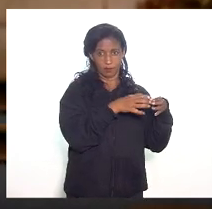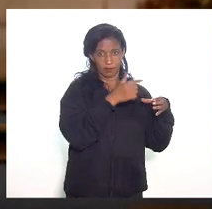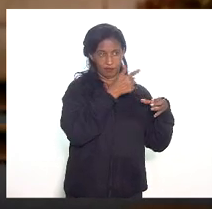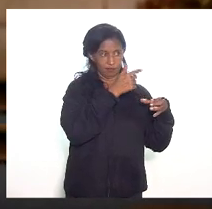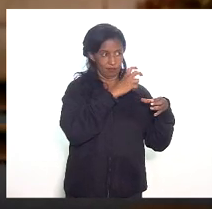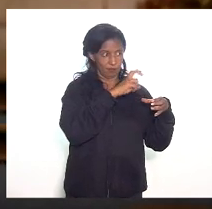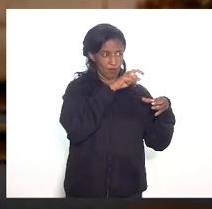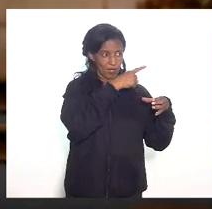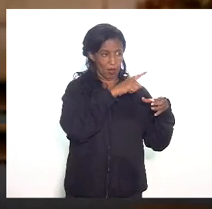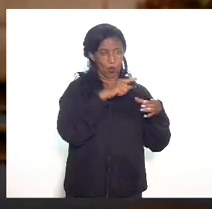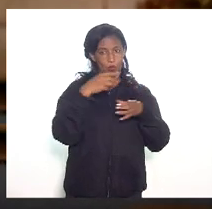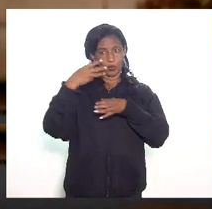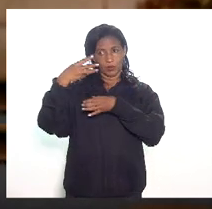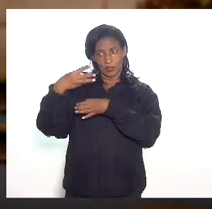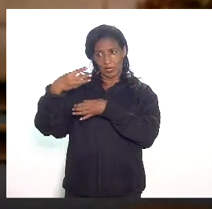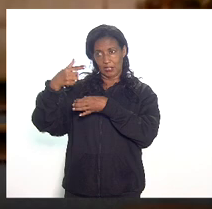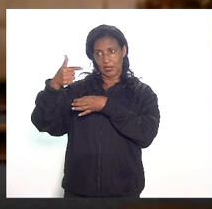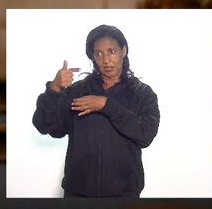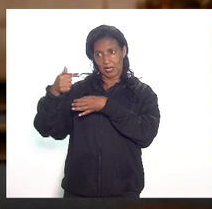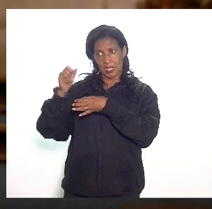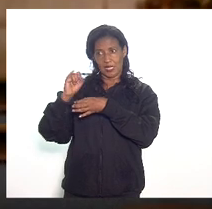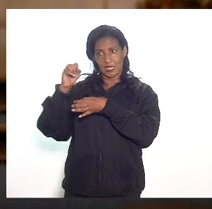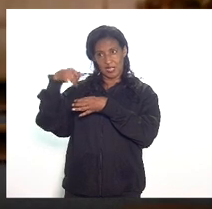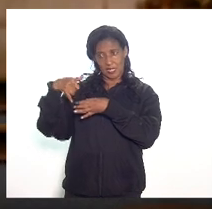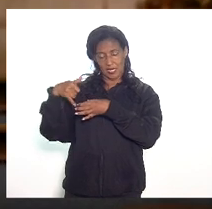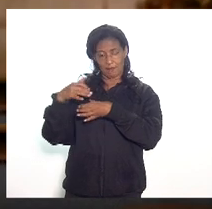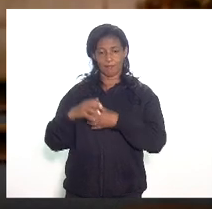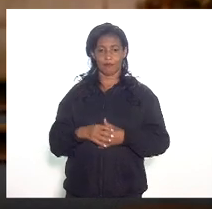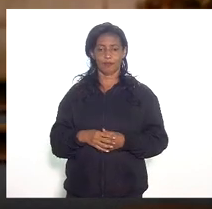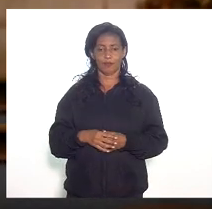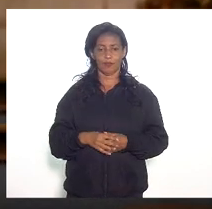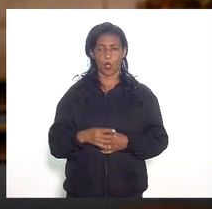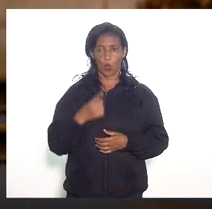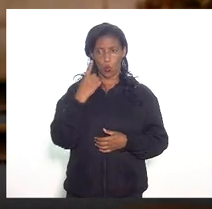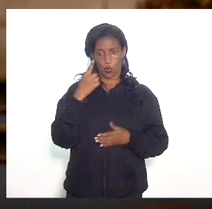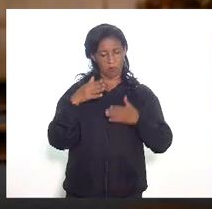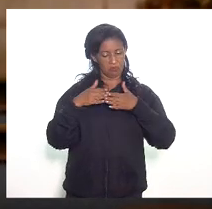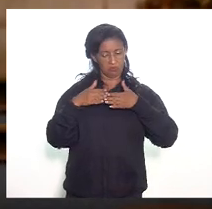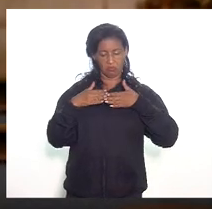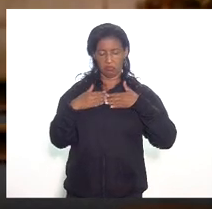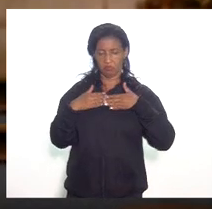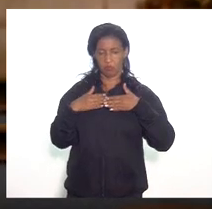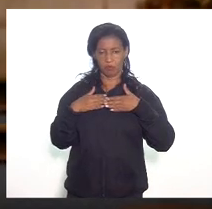37 sim uma abstenção